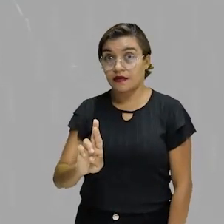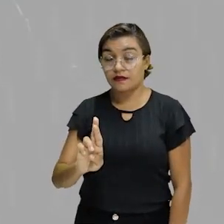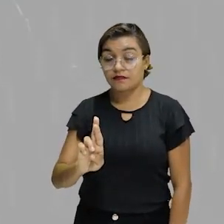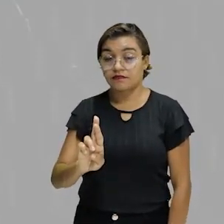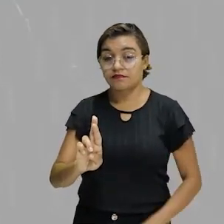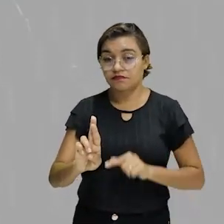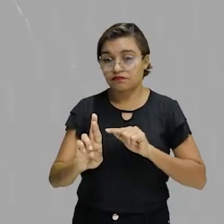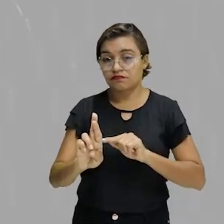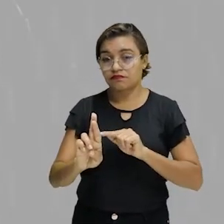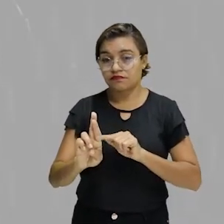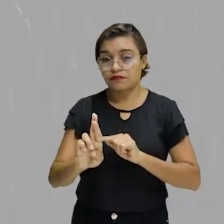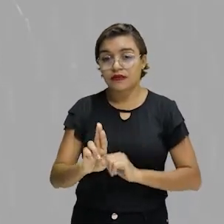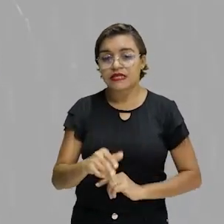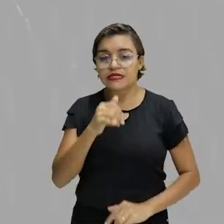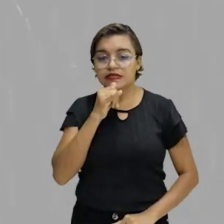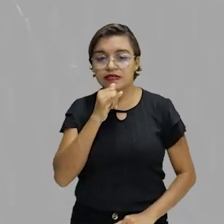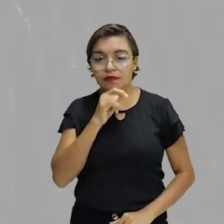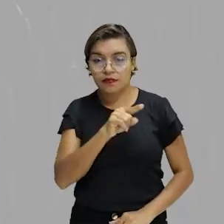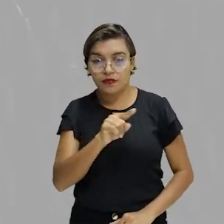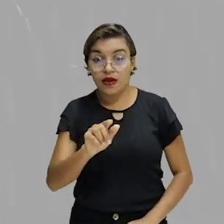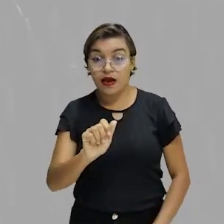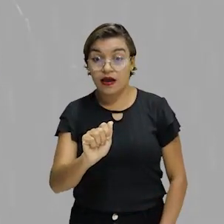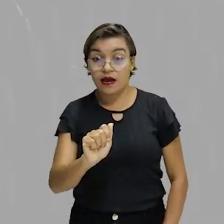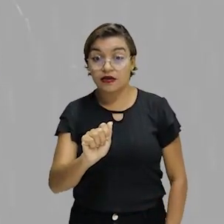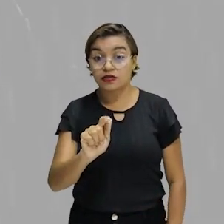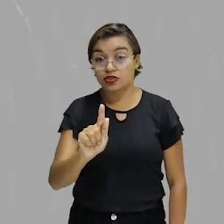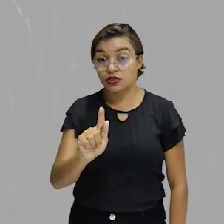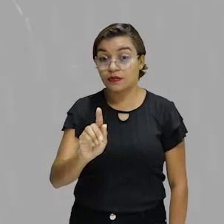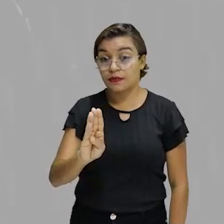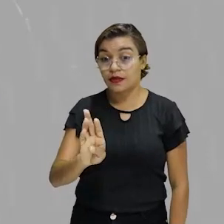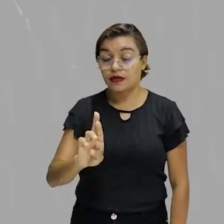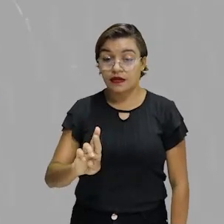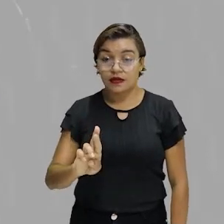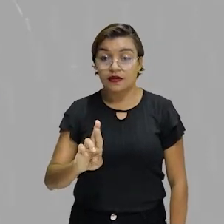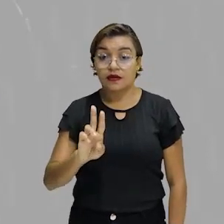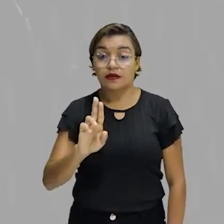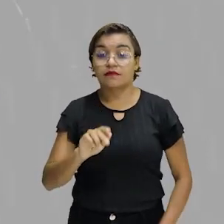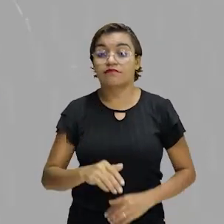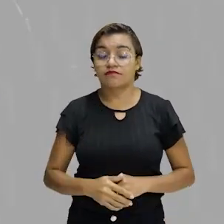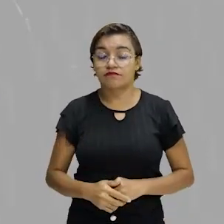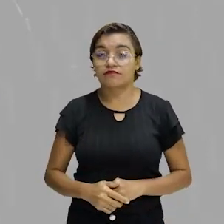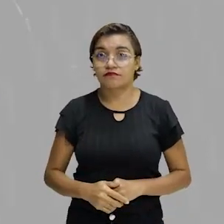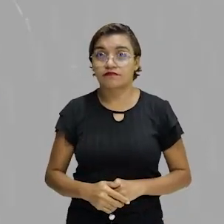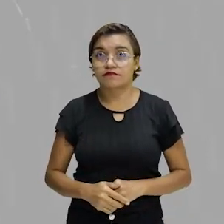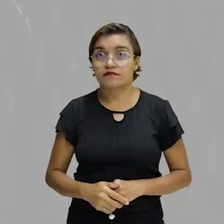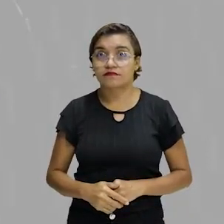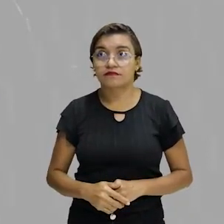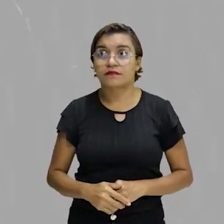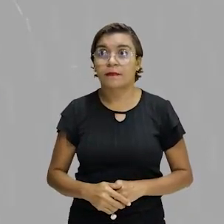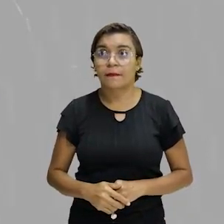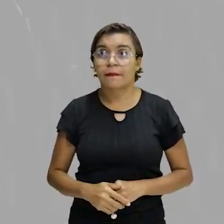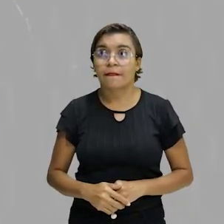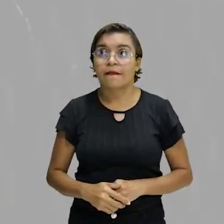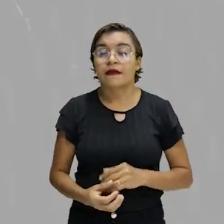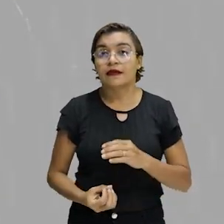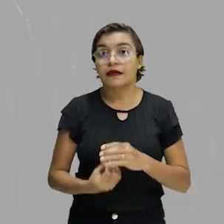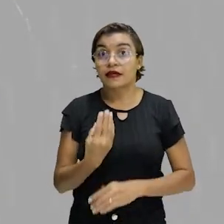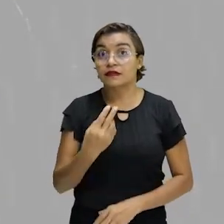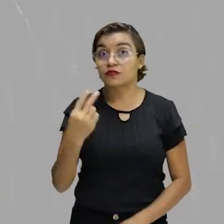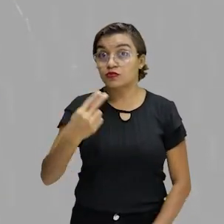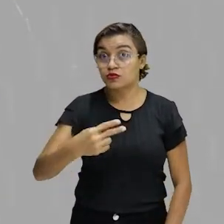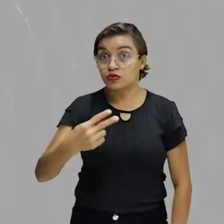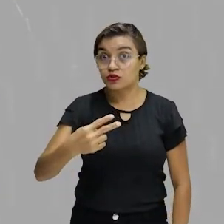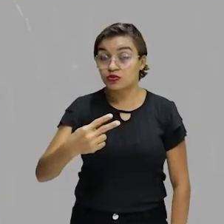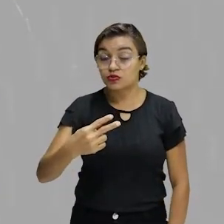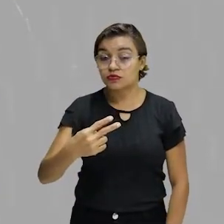então eu vou ter o ag BR o brometo de prata e a formação de uma segunda